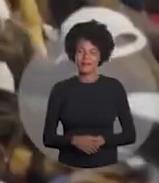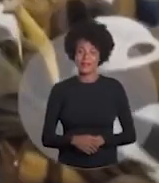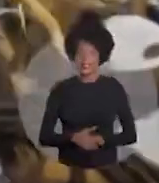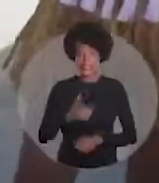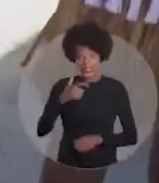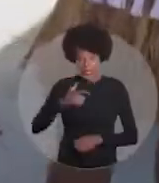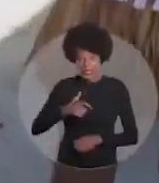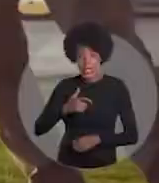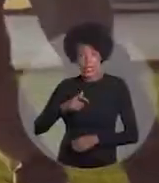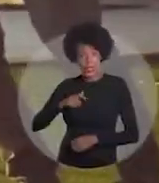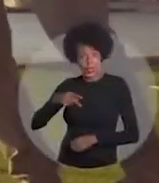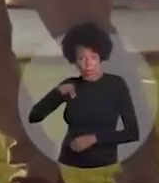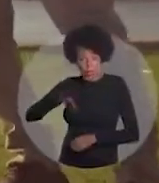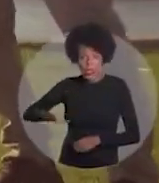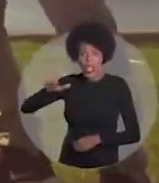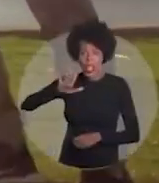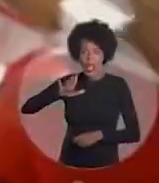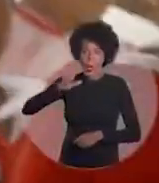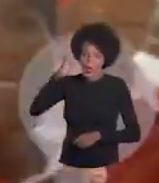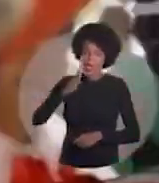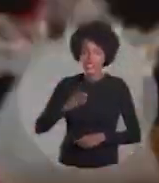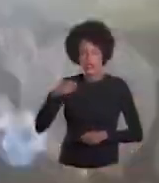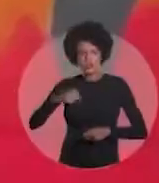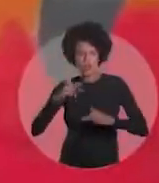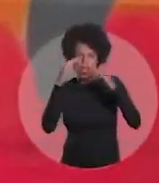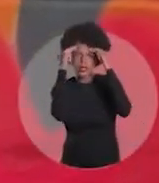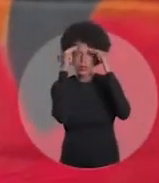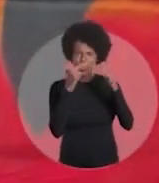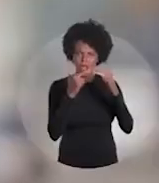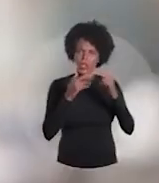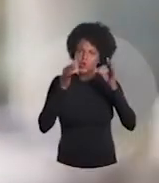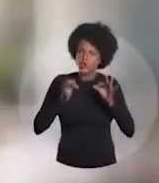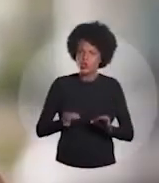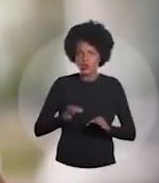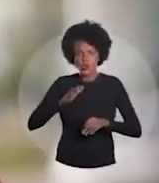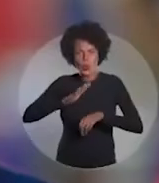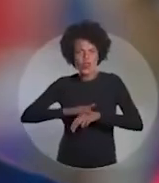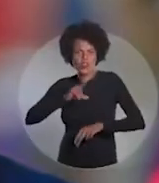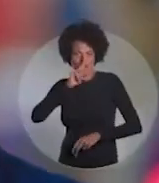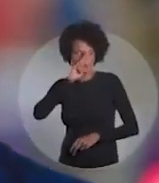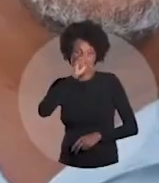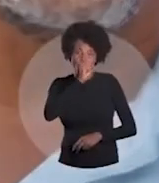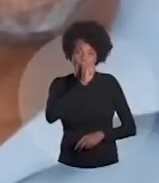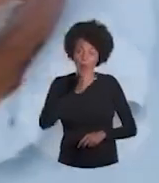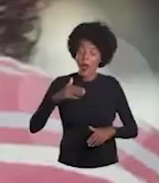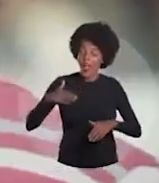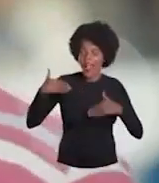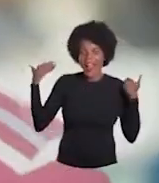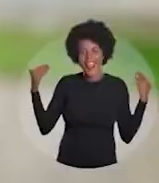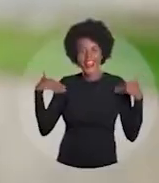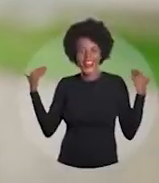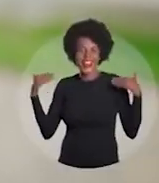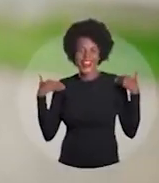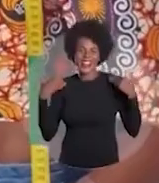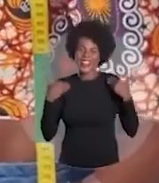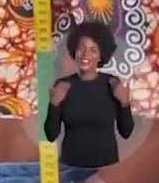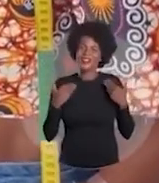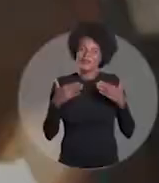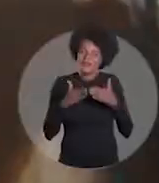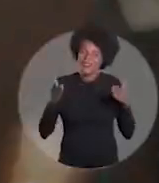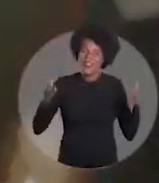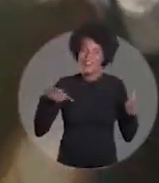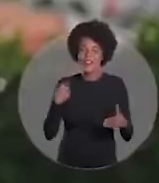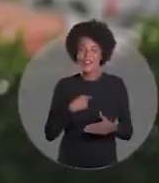Ser do Nordeste é fazer um Brasil de respeito, mais justo, mais forte, mais alegre, do tamanho